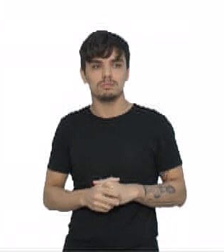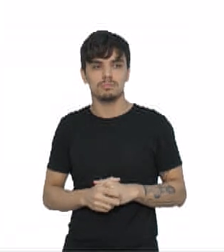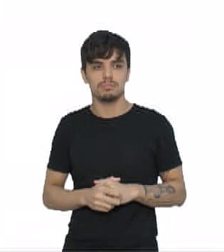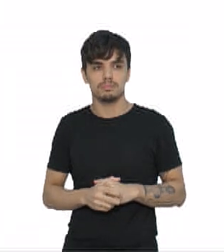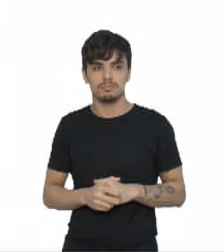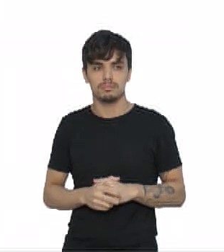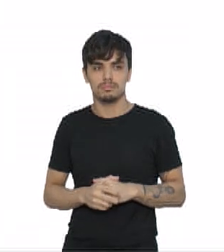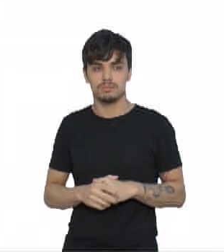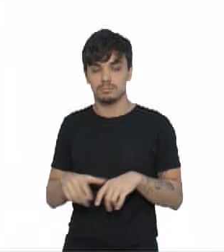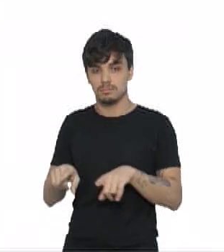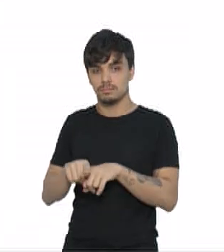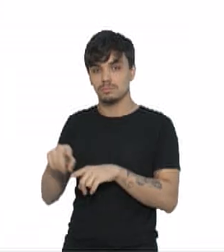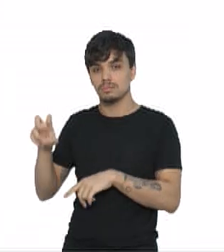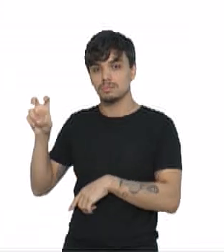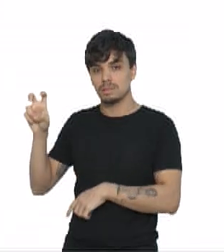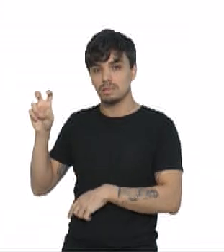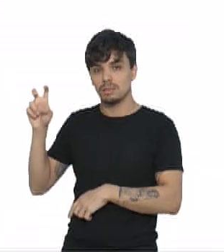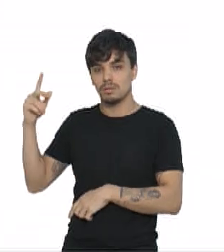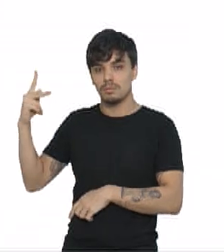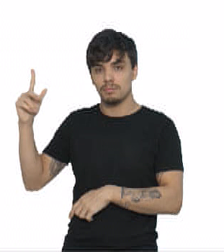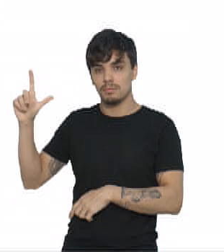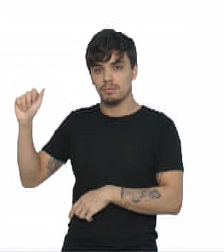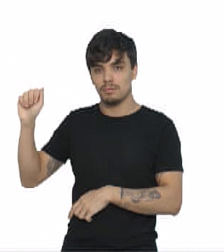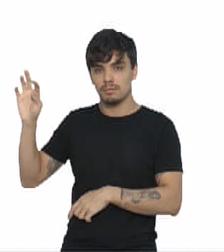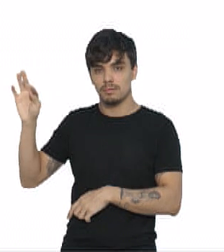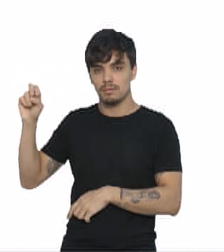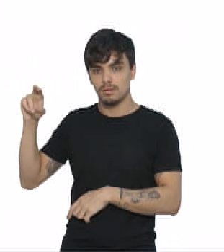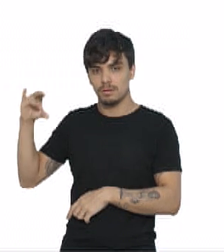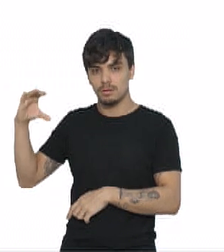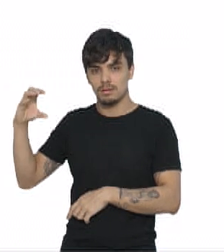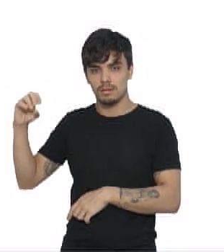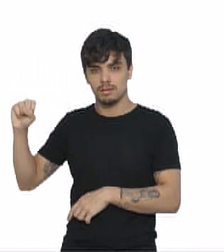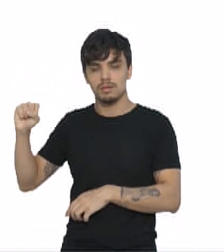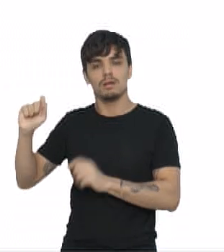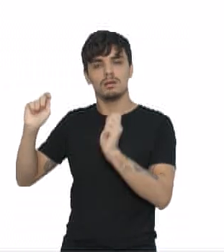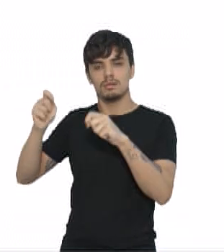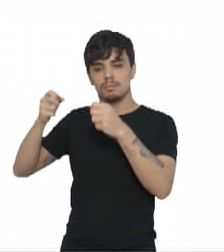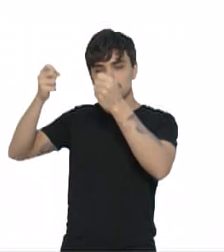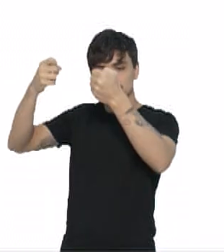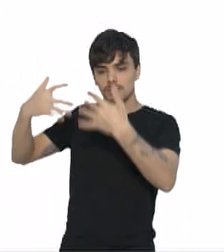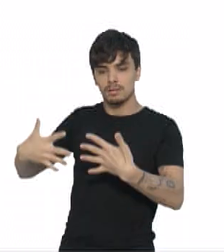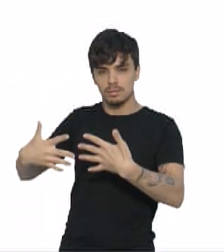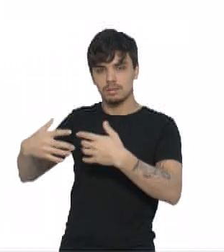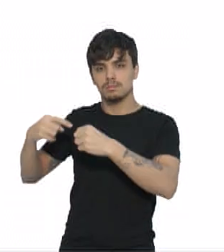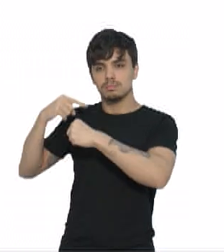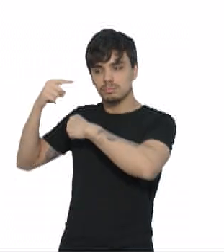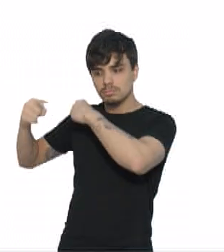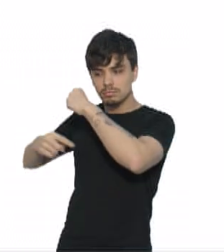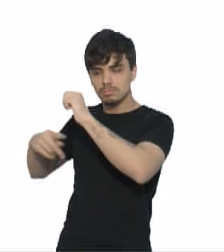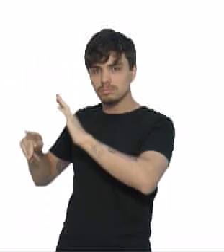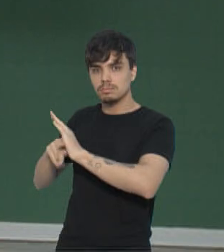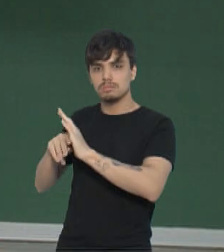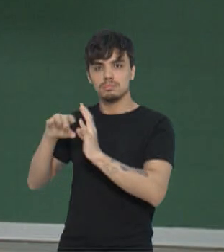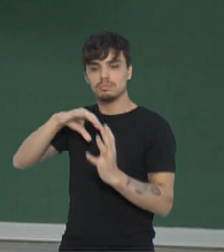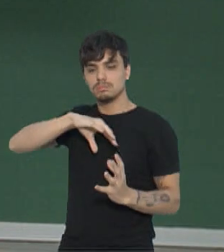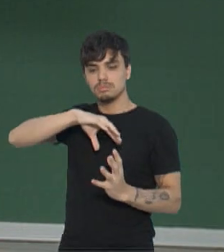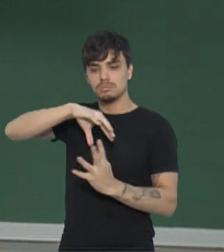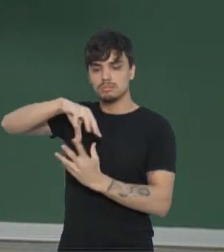poliedros platônicos poderiam explicar as órbitas do universo. Poderiam,